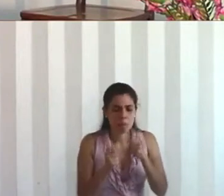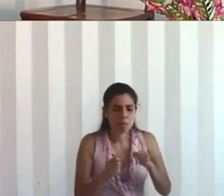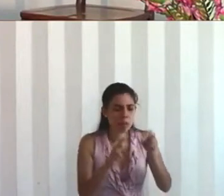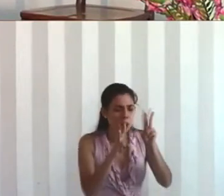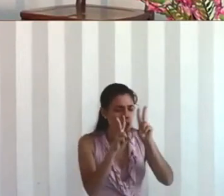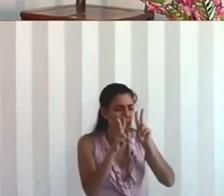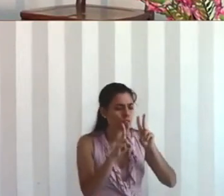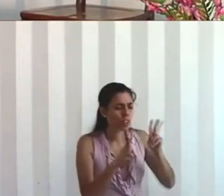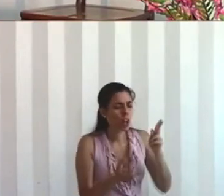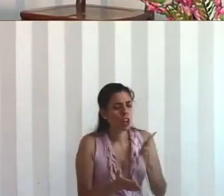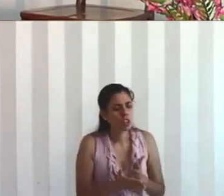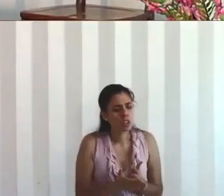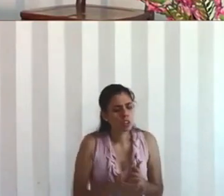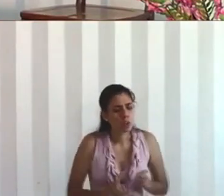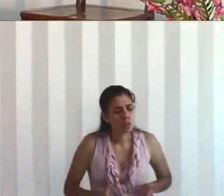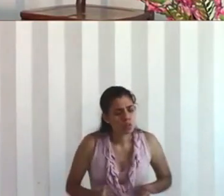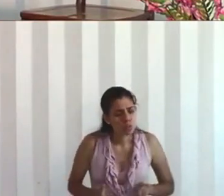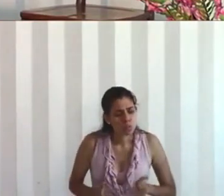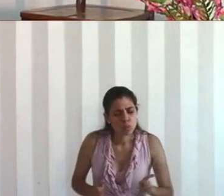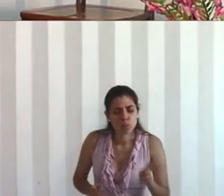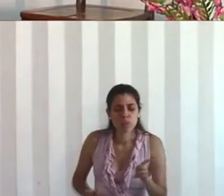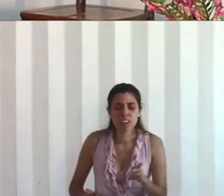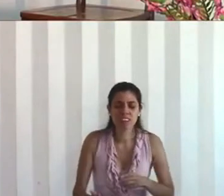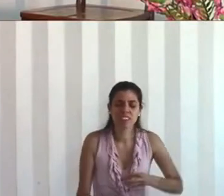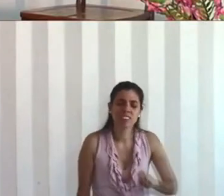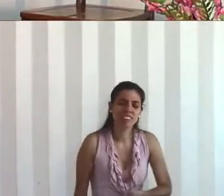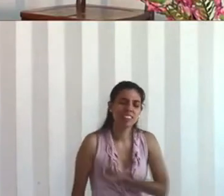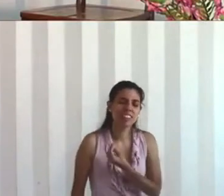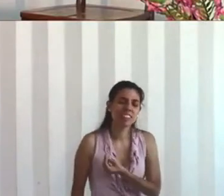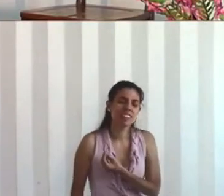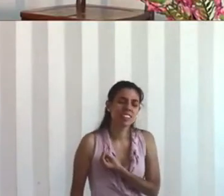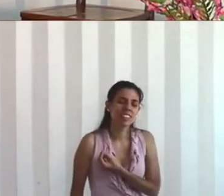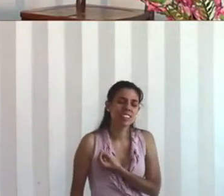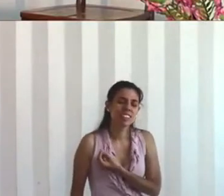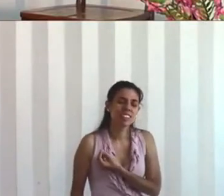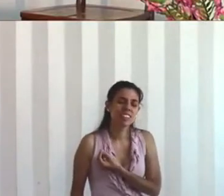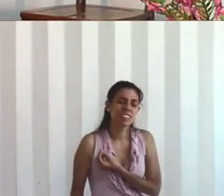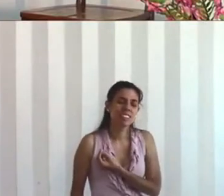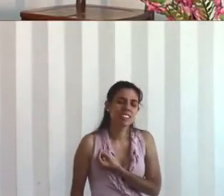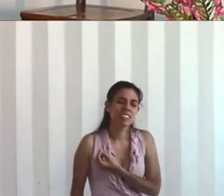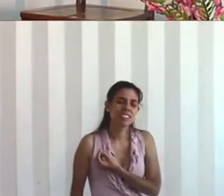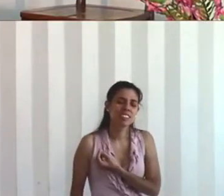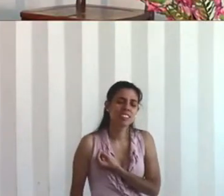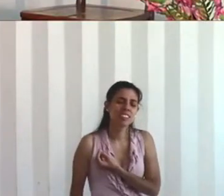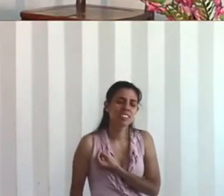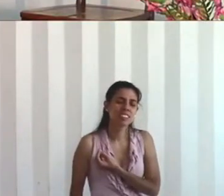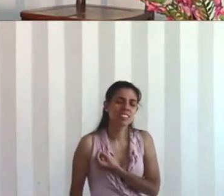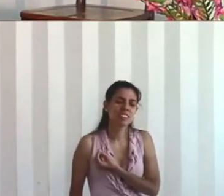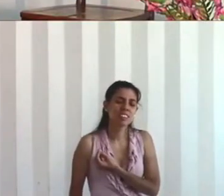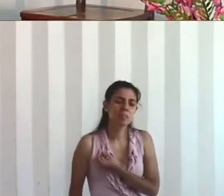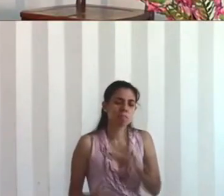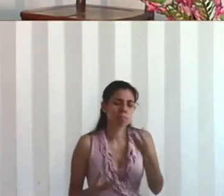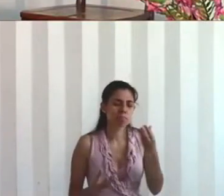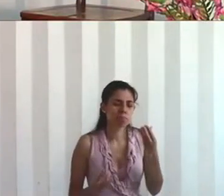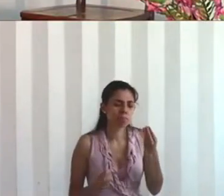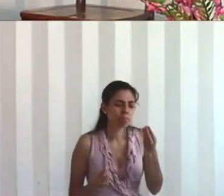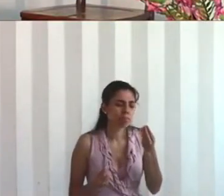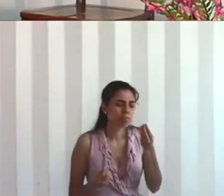passado, ao verem os lampejos da tua glória, foram levados ao chão e bradaram: ai de mim, eu estou